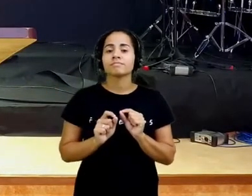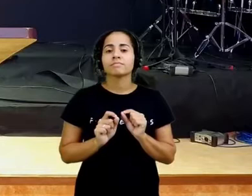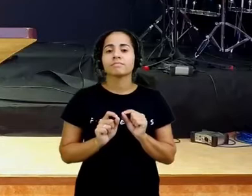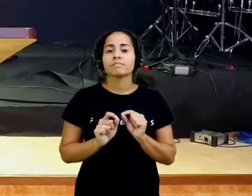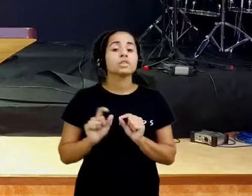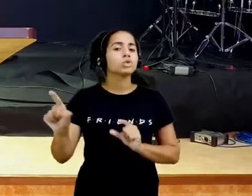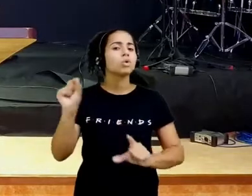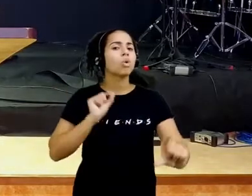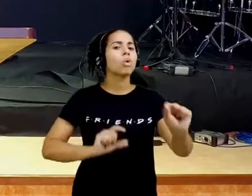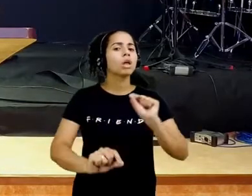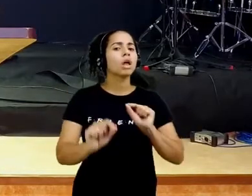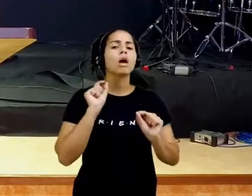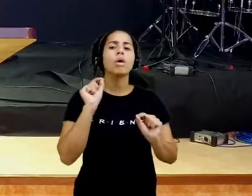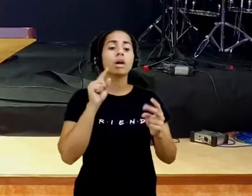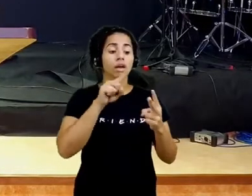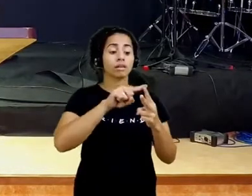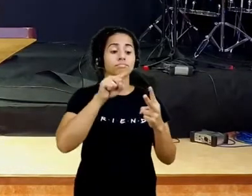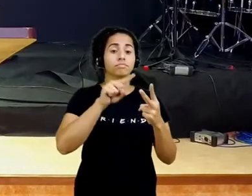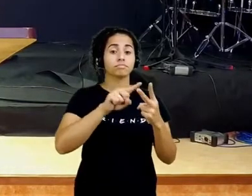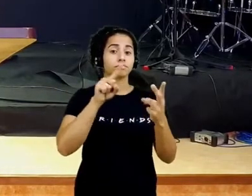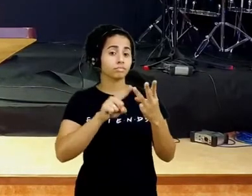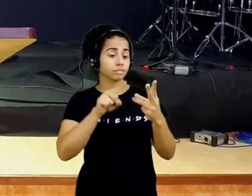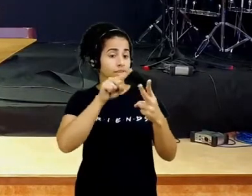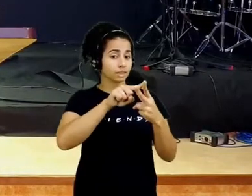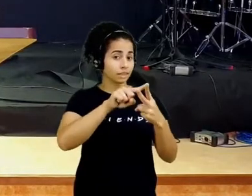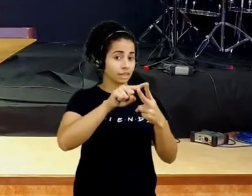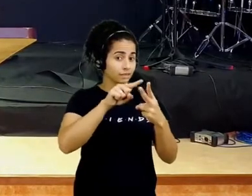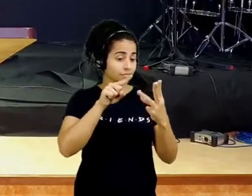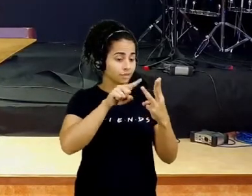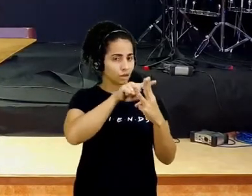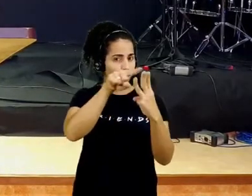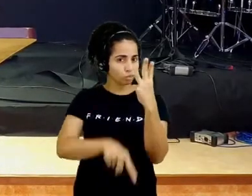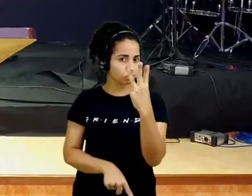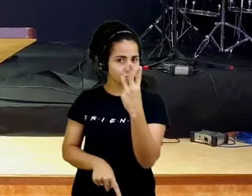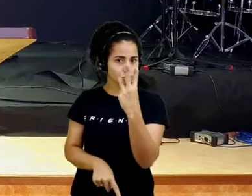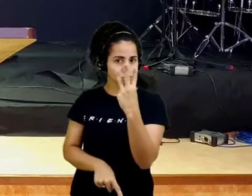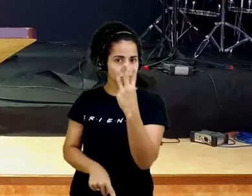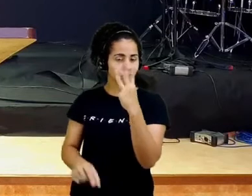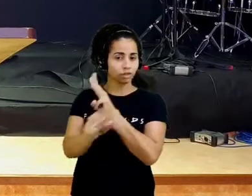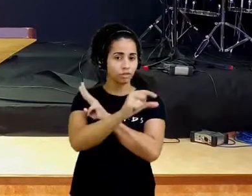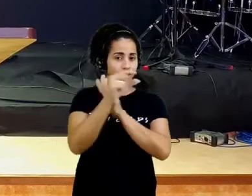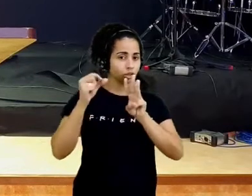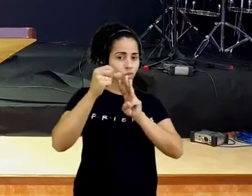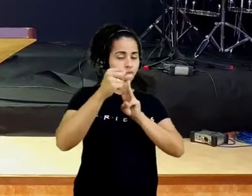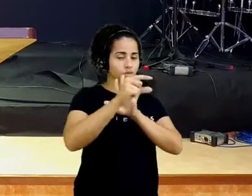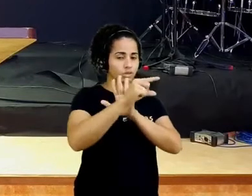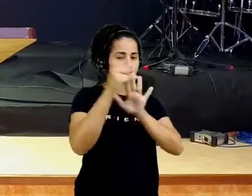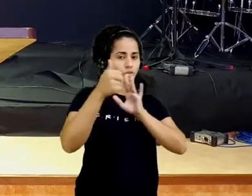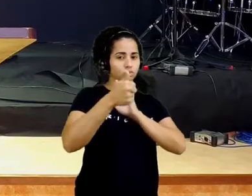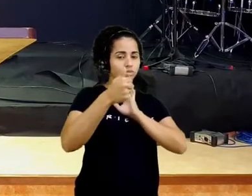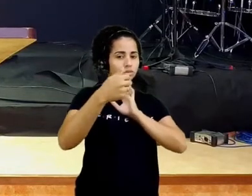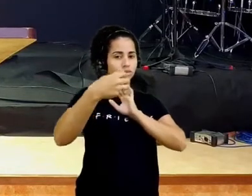qual a escolha que Davi teria diante dessas 3 coisas, que está no versículo 13, 2 Samuel,